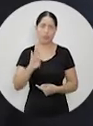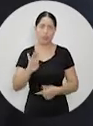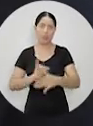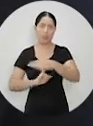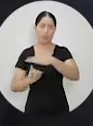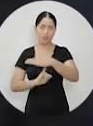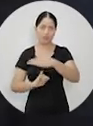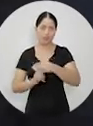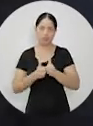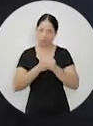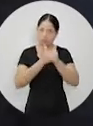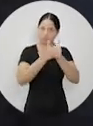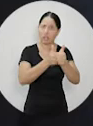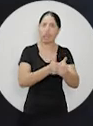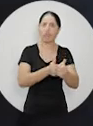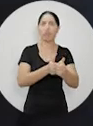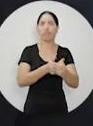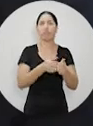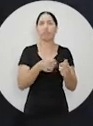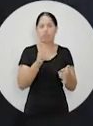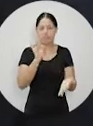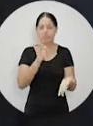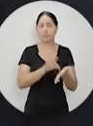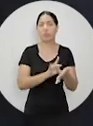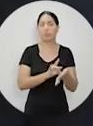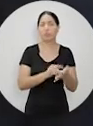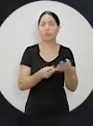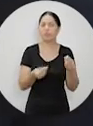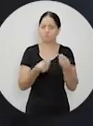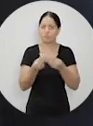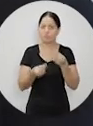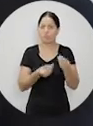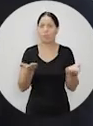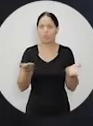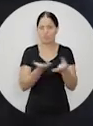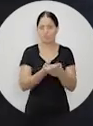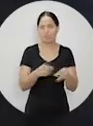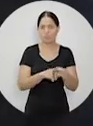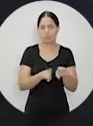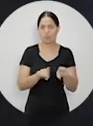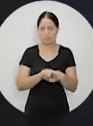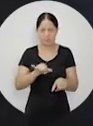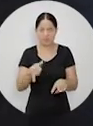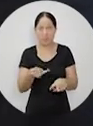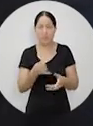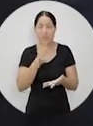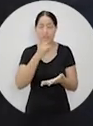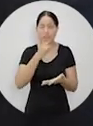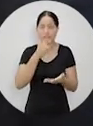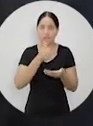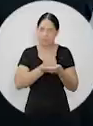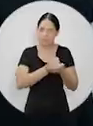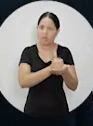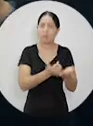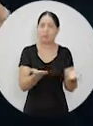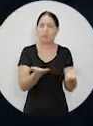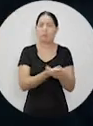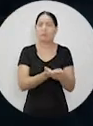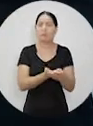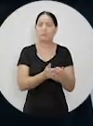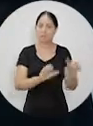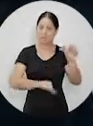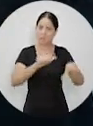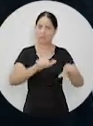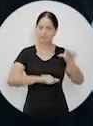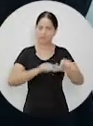ordem institucionalmente acompanhe esse processo, como faz na questão de prerrogativas, ou seja, acompanhar esse processo e